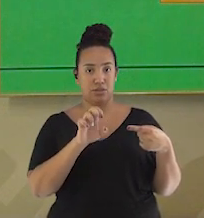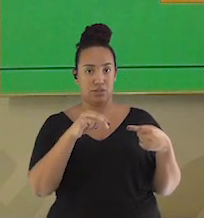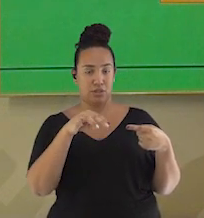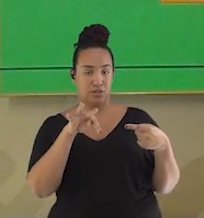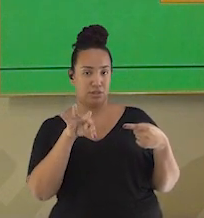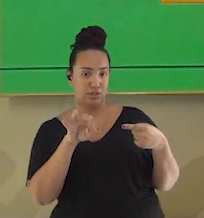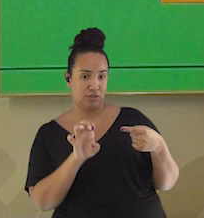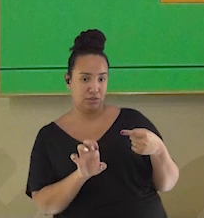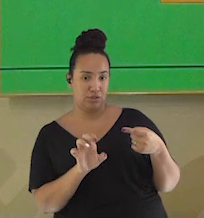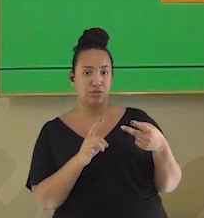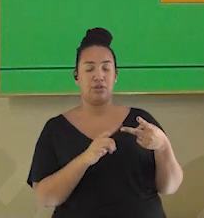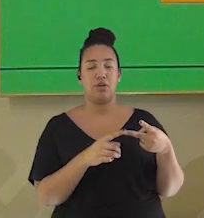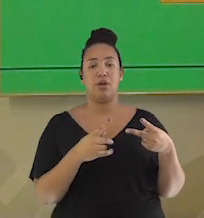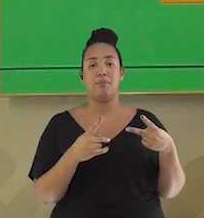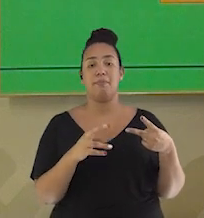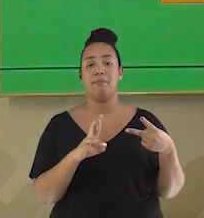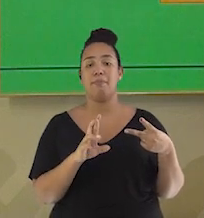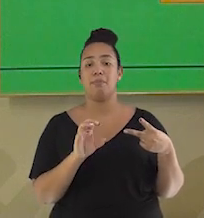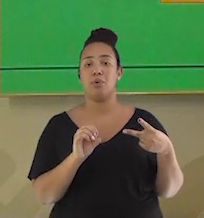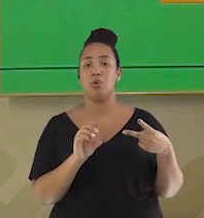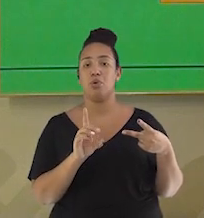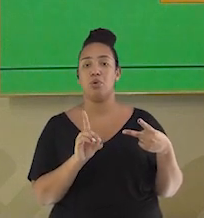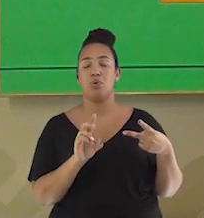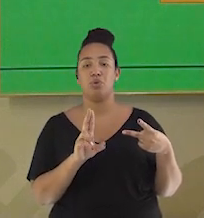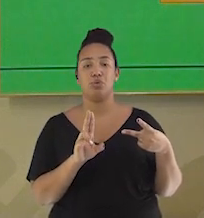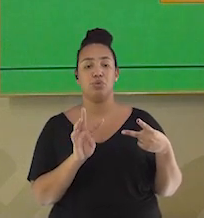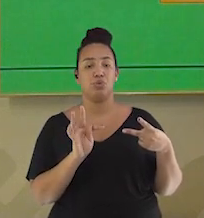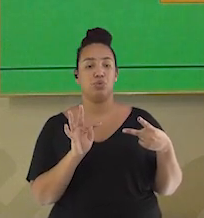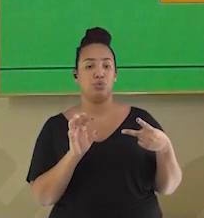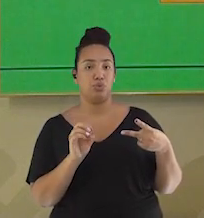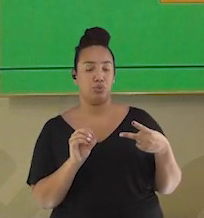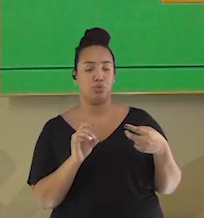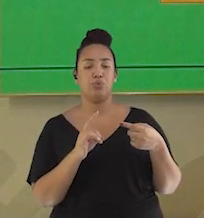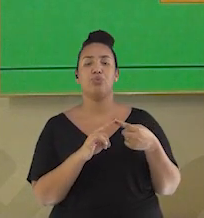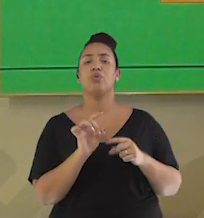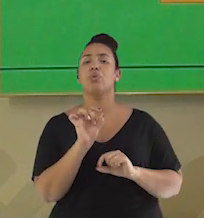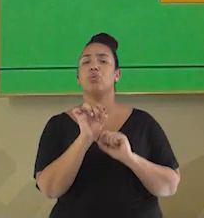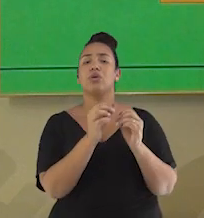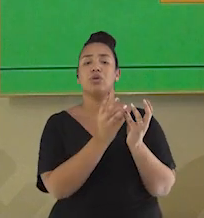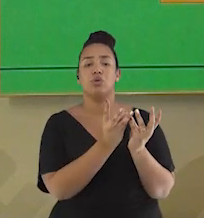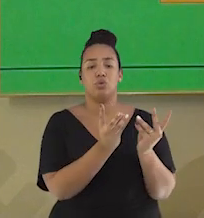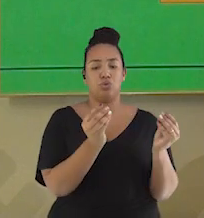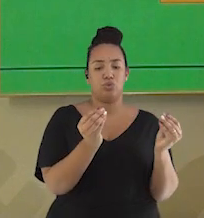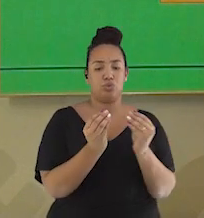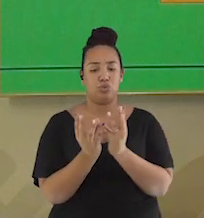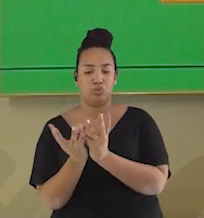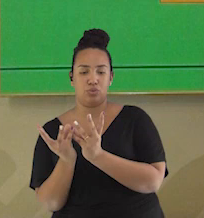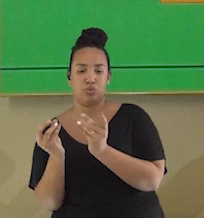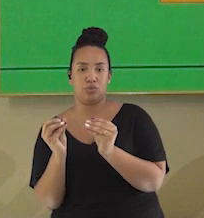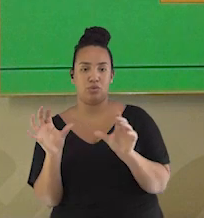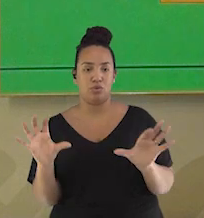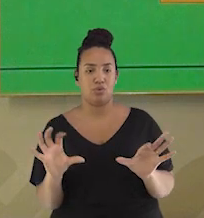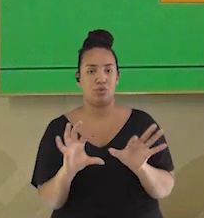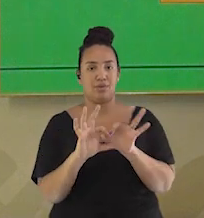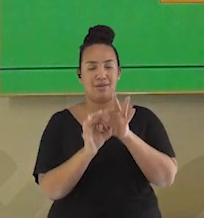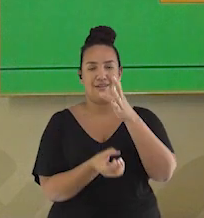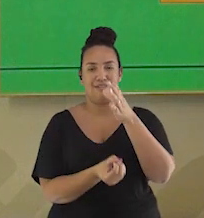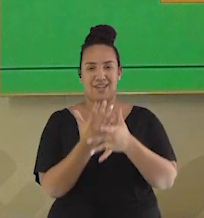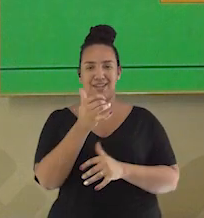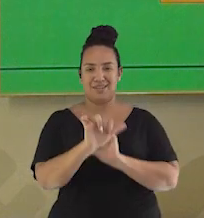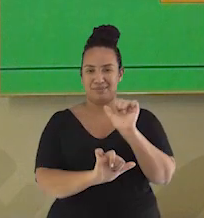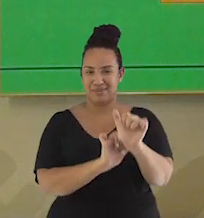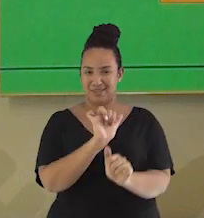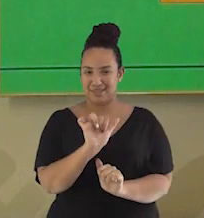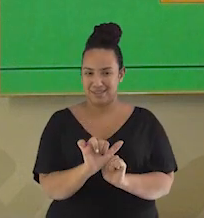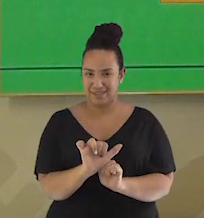produto. Os reagentes são as substâncias que irão se unir, causando uma transformação. Por isso, dizemos que